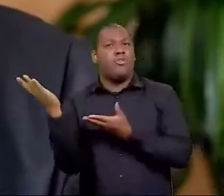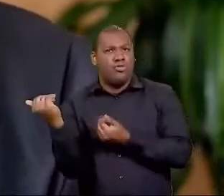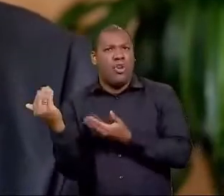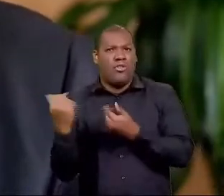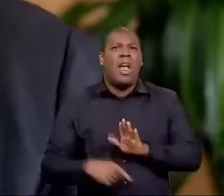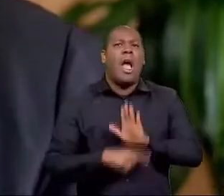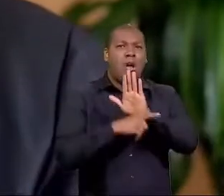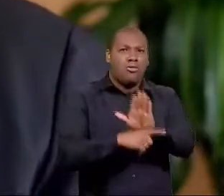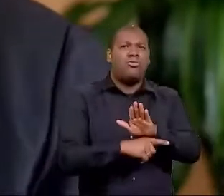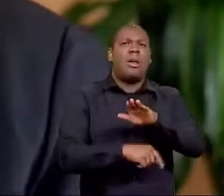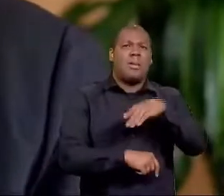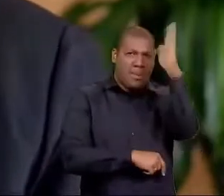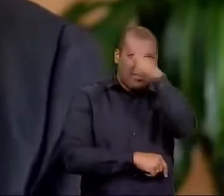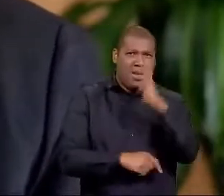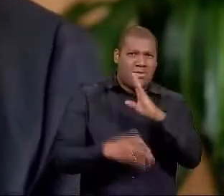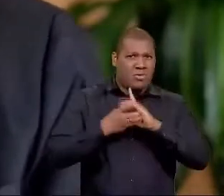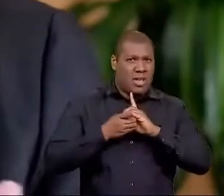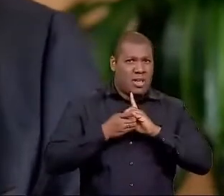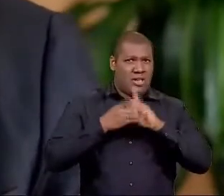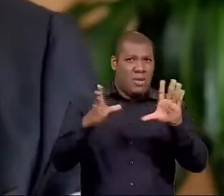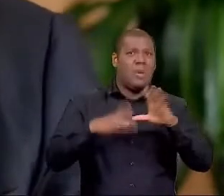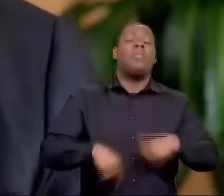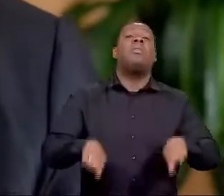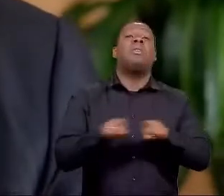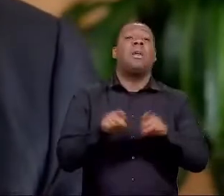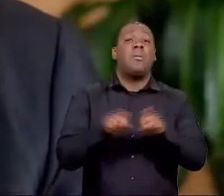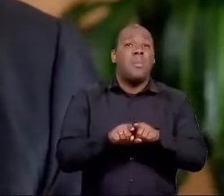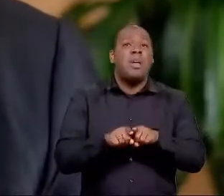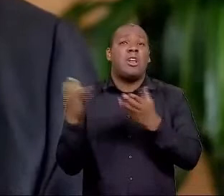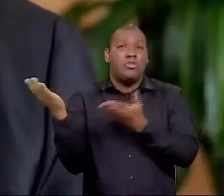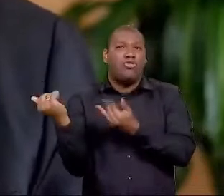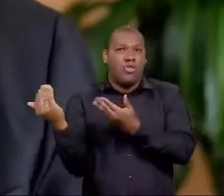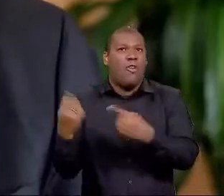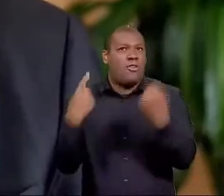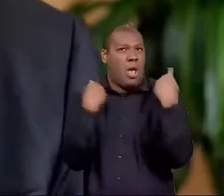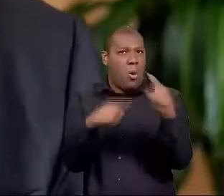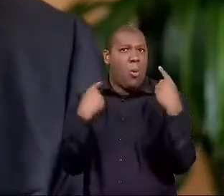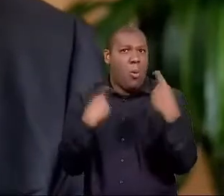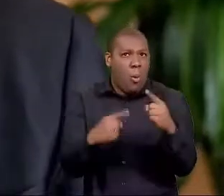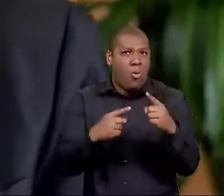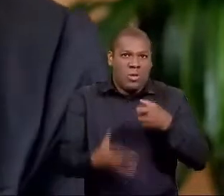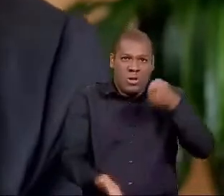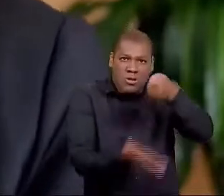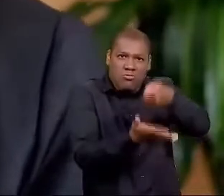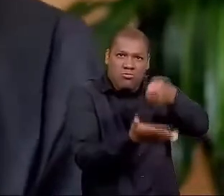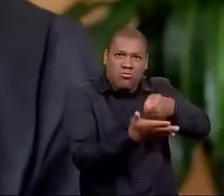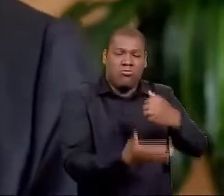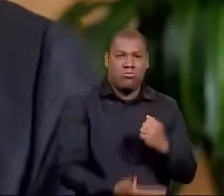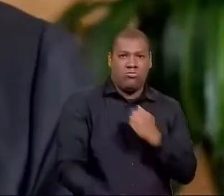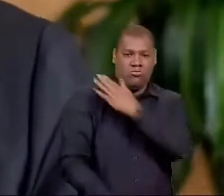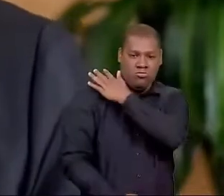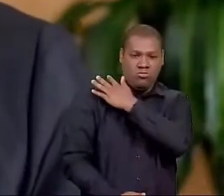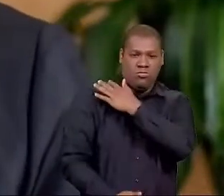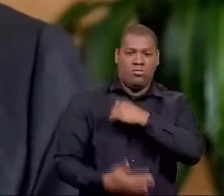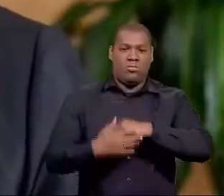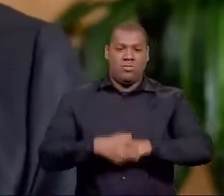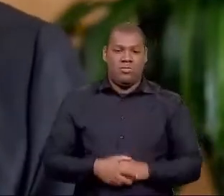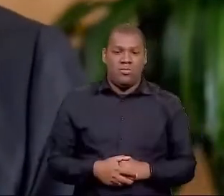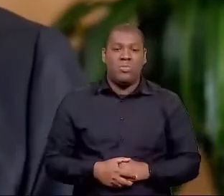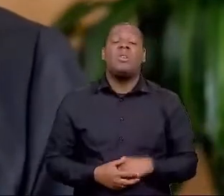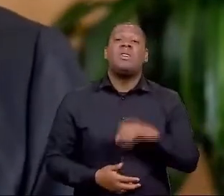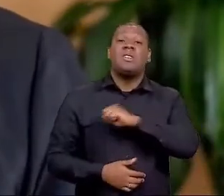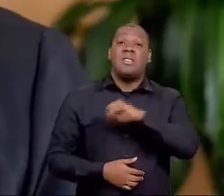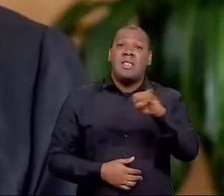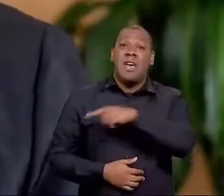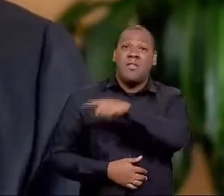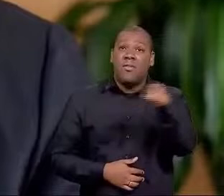ditadura militar e tem muito a ver com o futuro desse país. Se você quiser falar de futuro, você tem que falar da UNE e